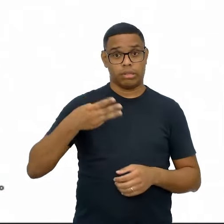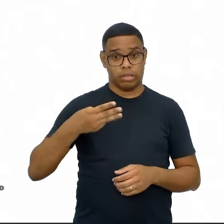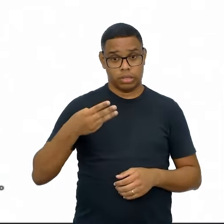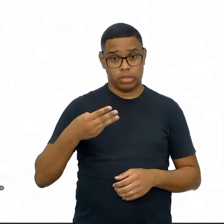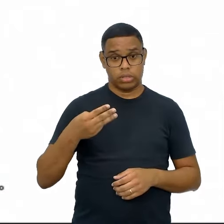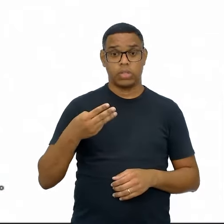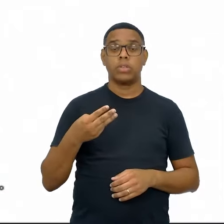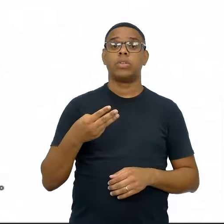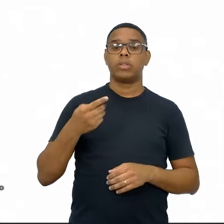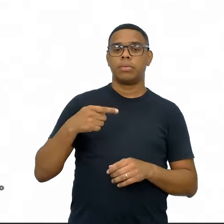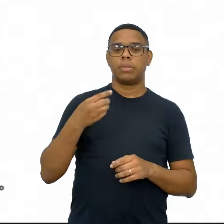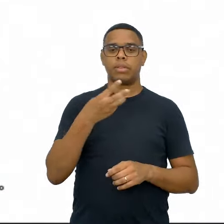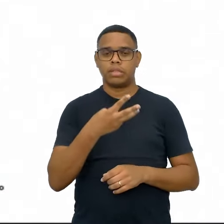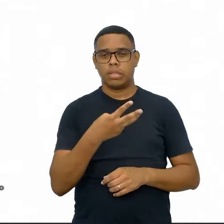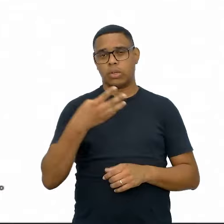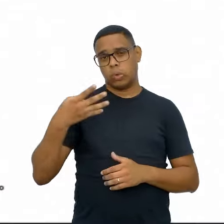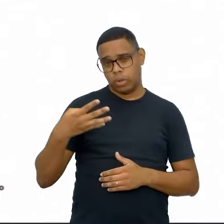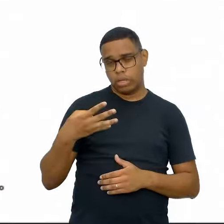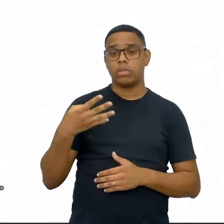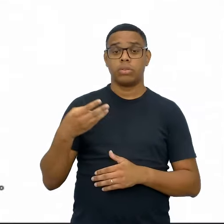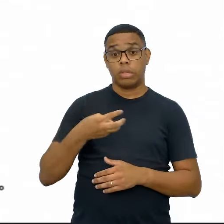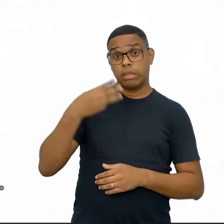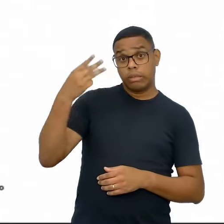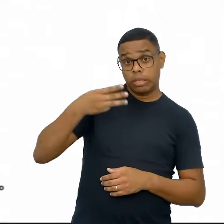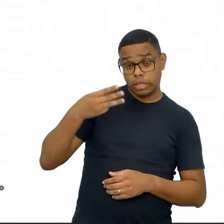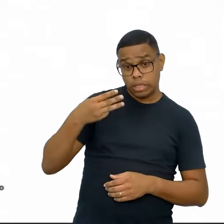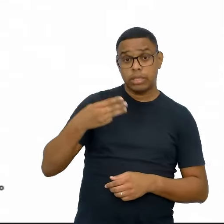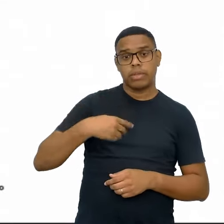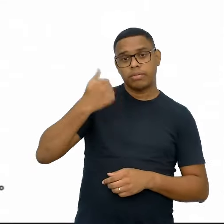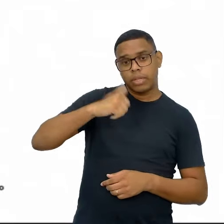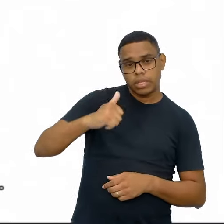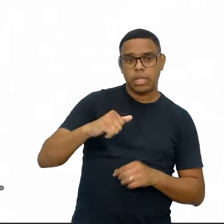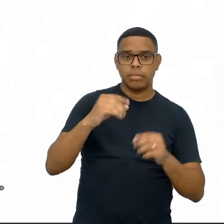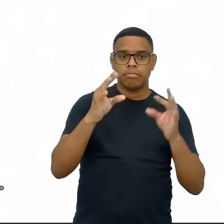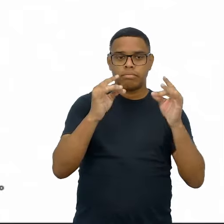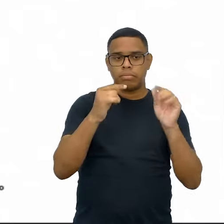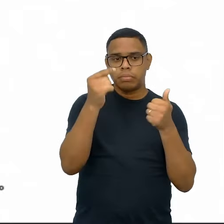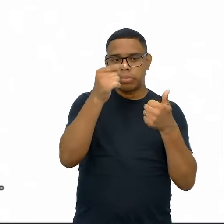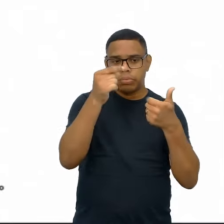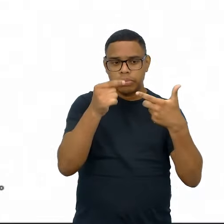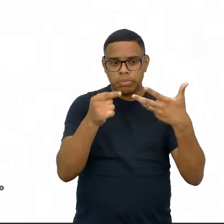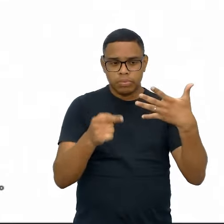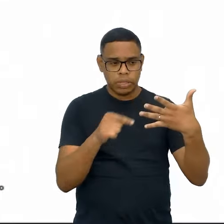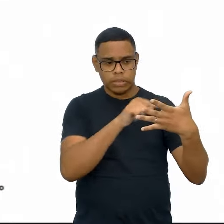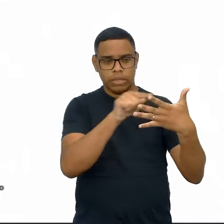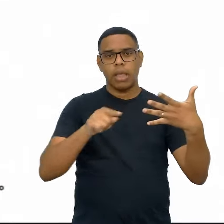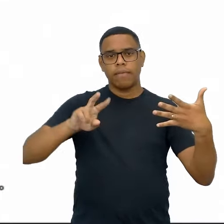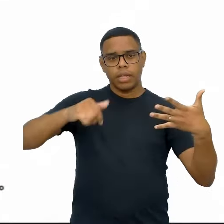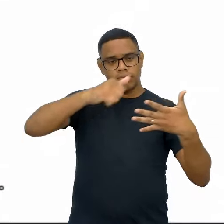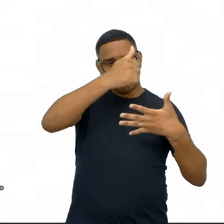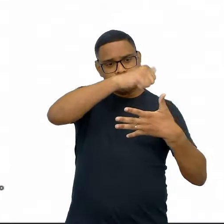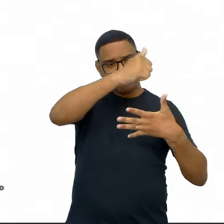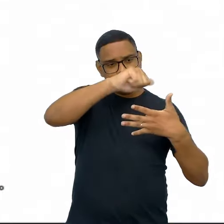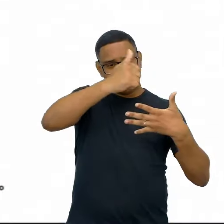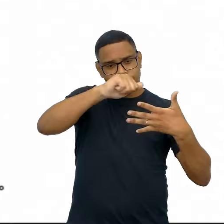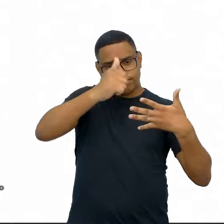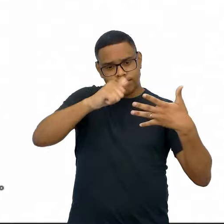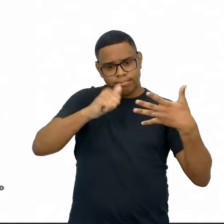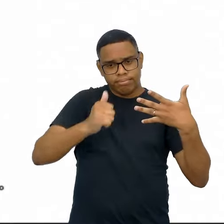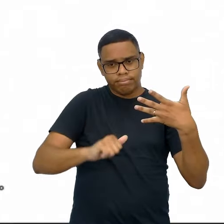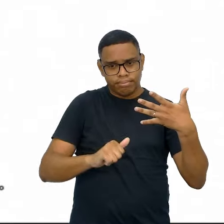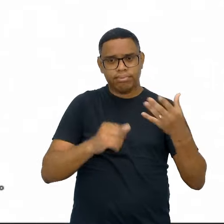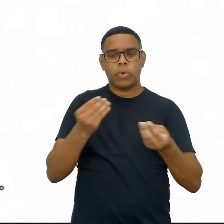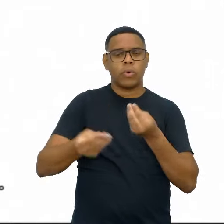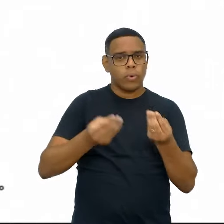e o quarto. Então, no terceiro momento a gente vai analisar os itens, né, que a gente elencou da avaliação para fazer